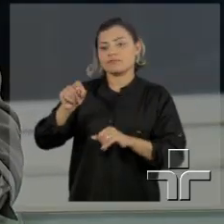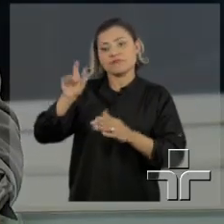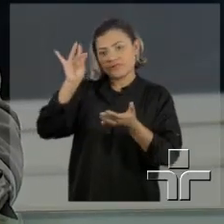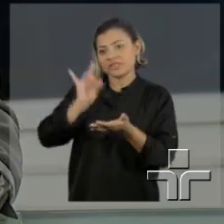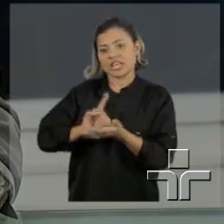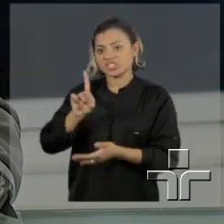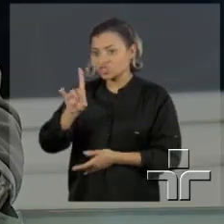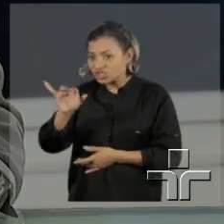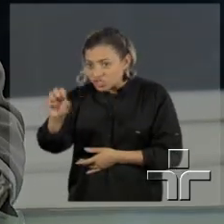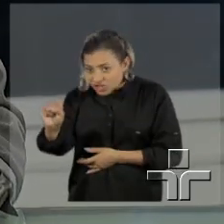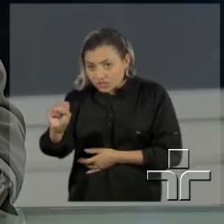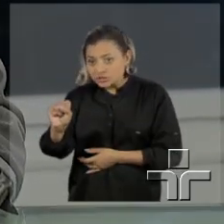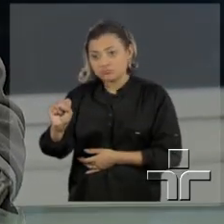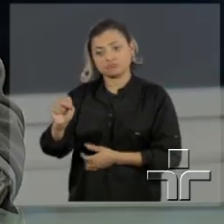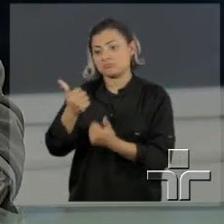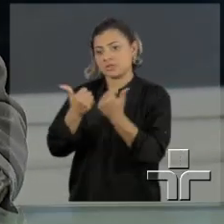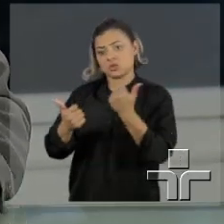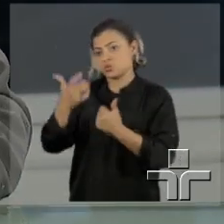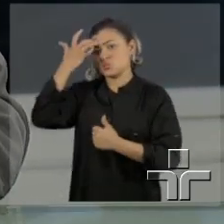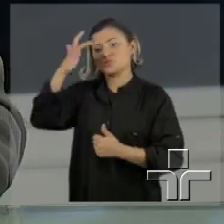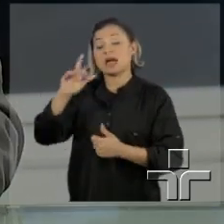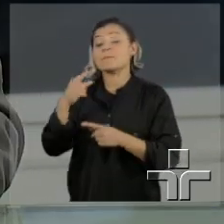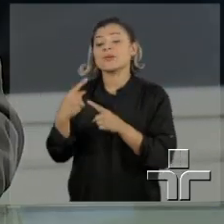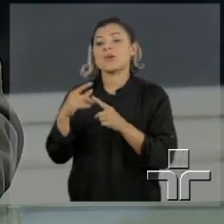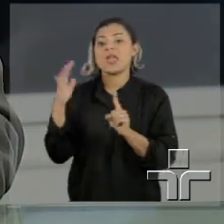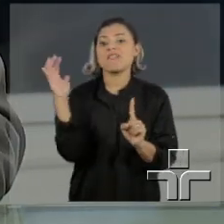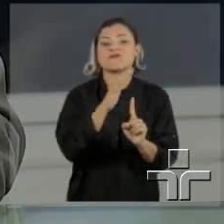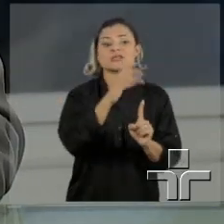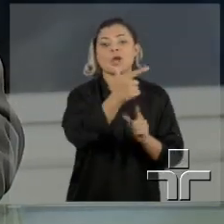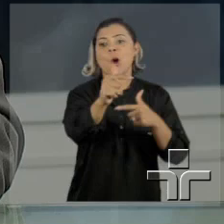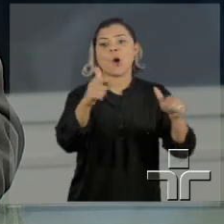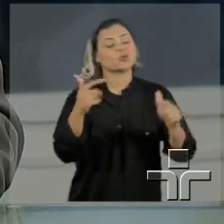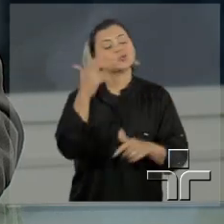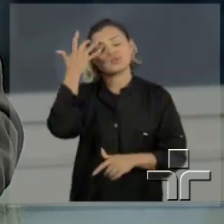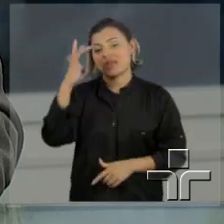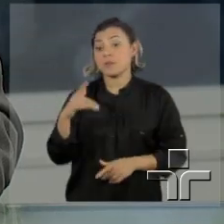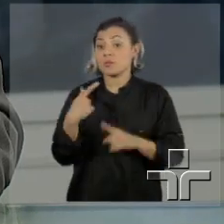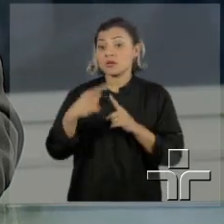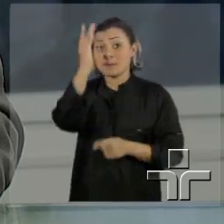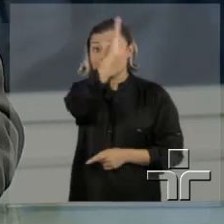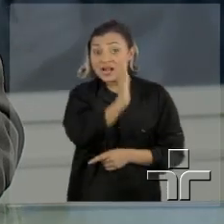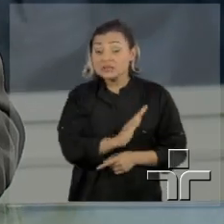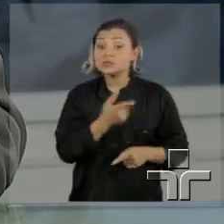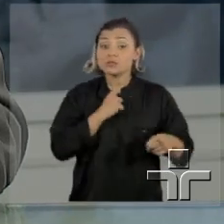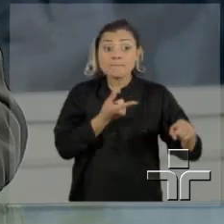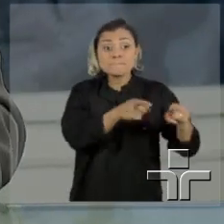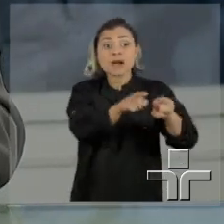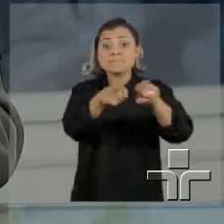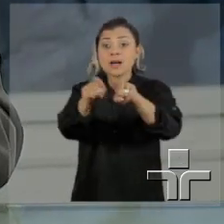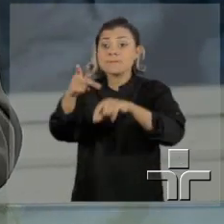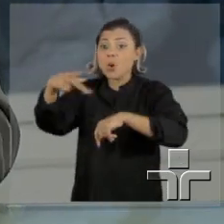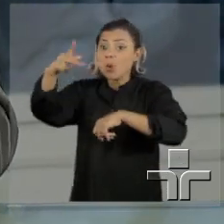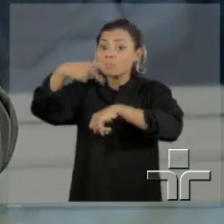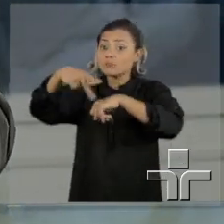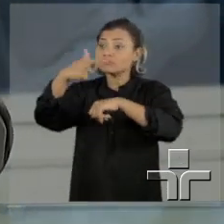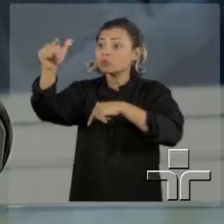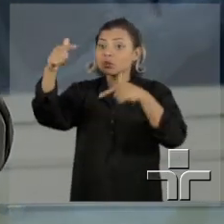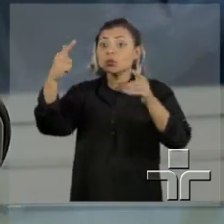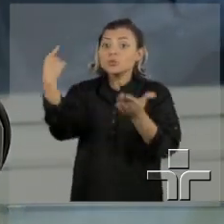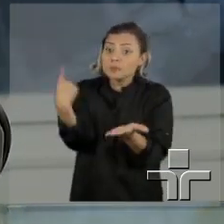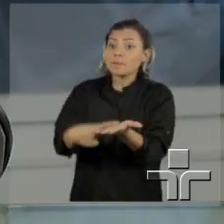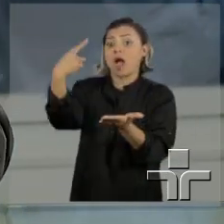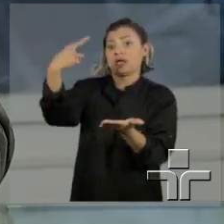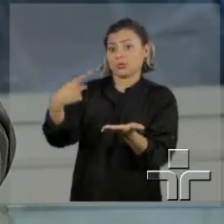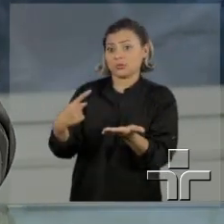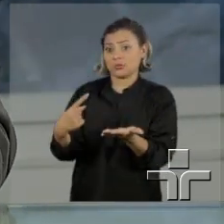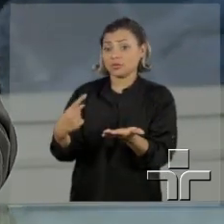sabe da dimensão. Mas isso é problemático, inclusive porque o Brasil é signatário com outros países de pactos, de acordos